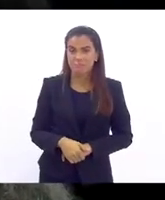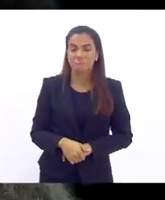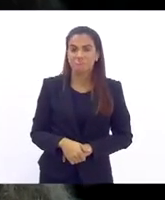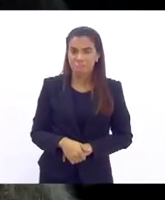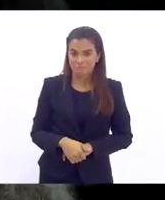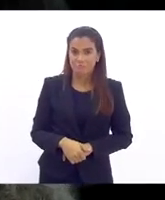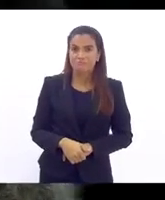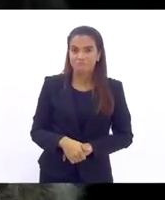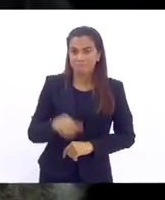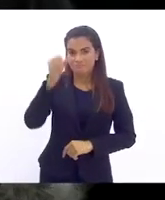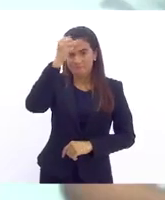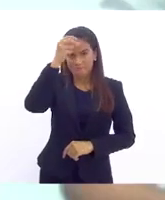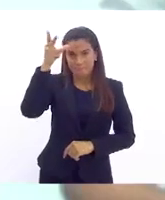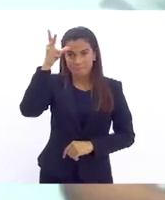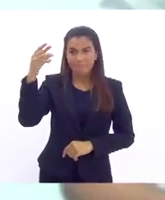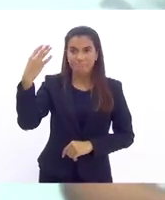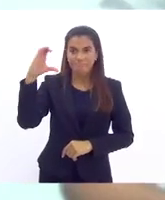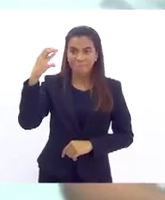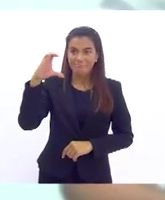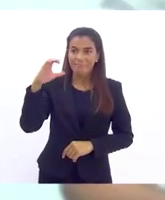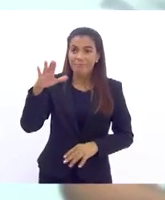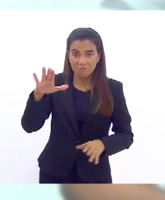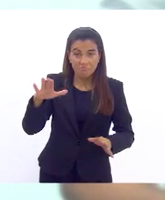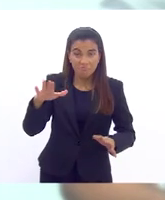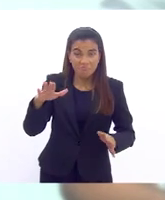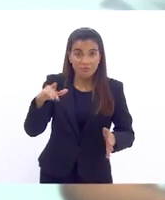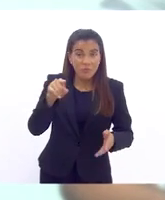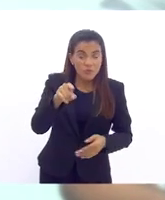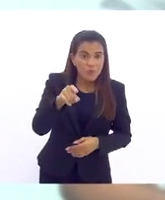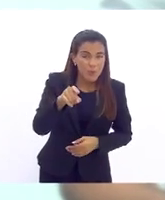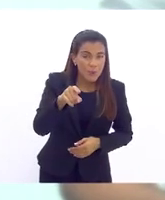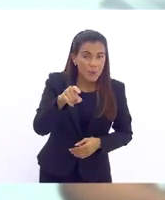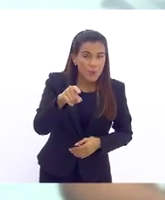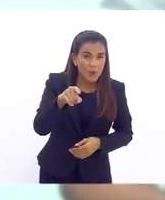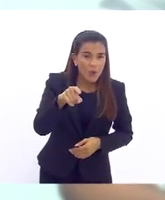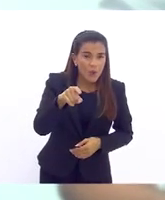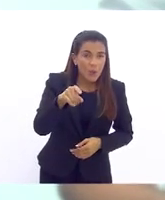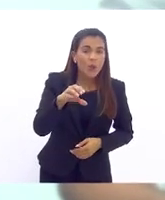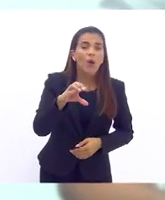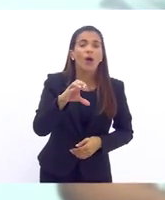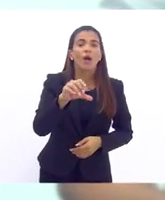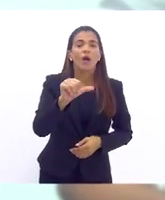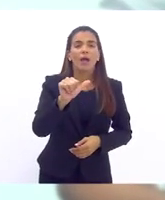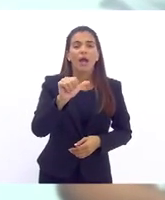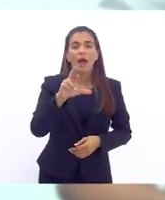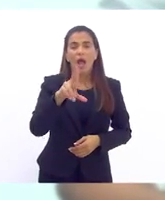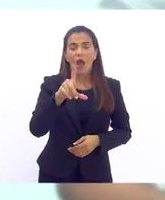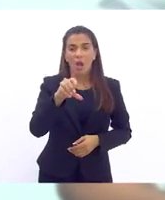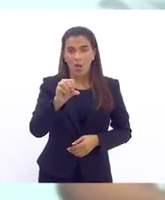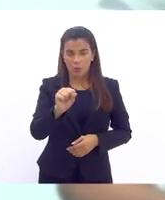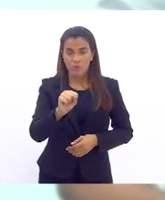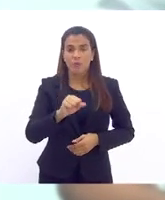Pereira da prefeitura de Niterói desculpa sou é Caio Garcia